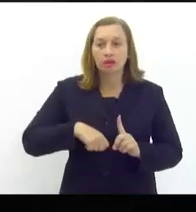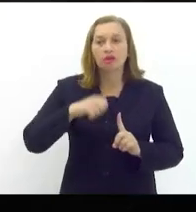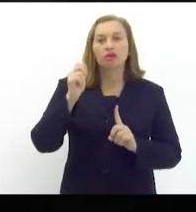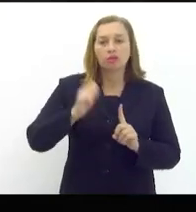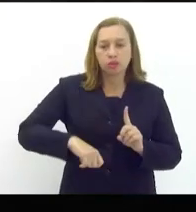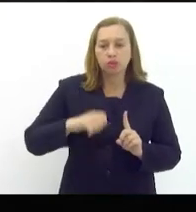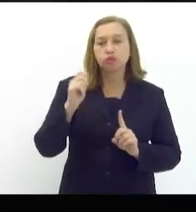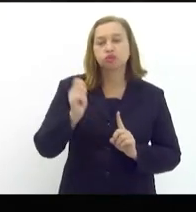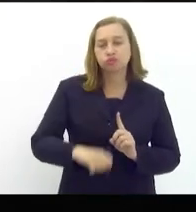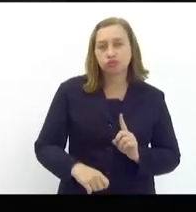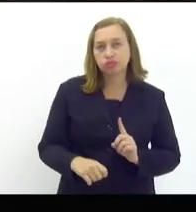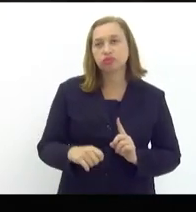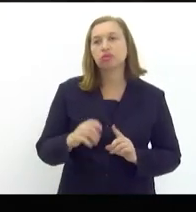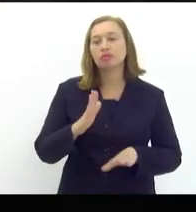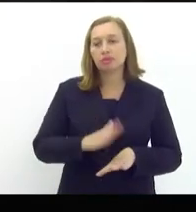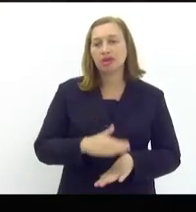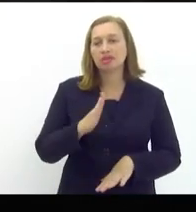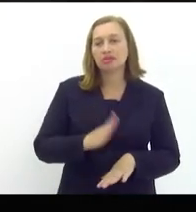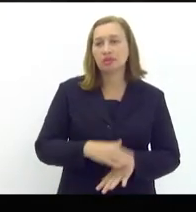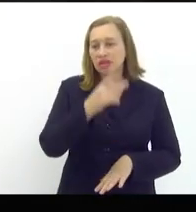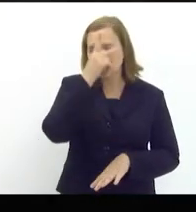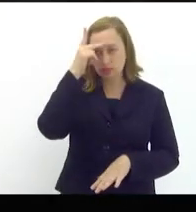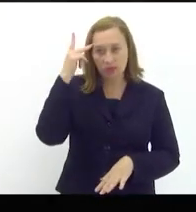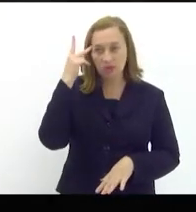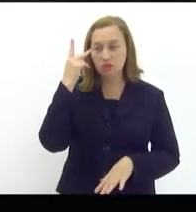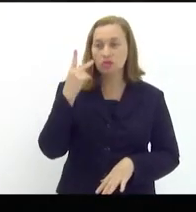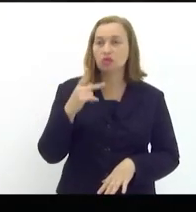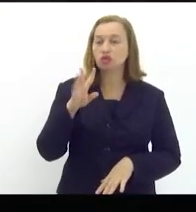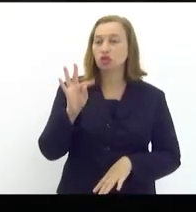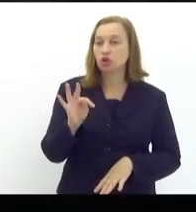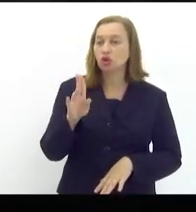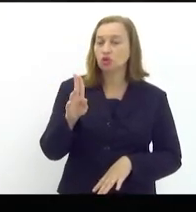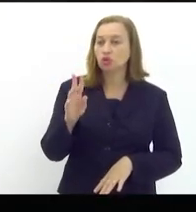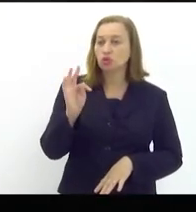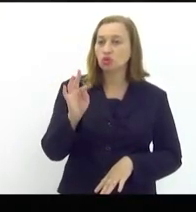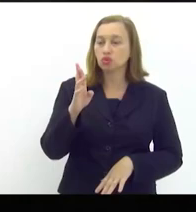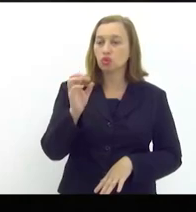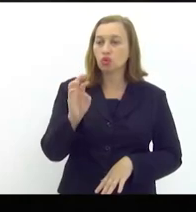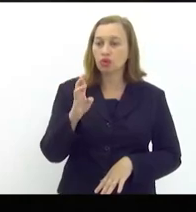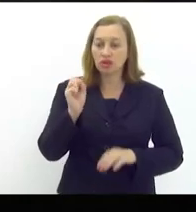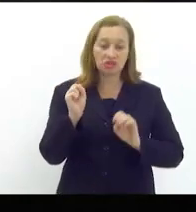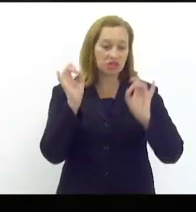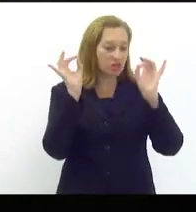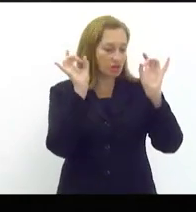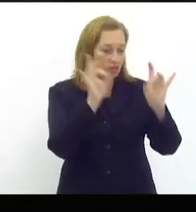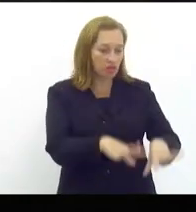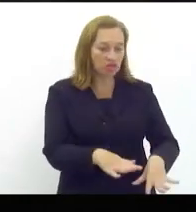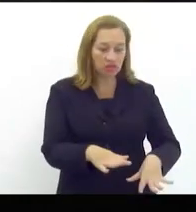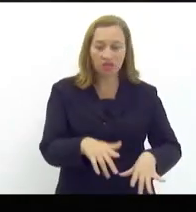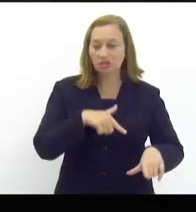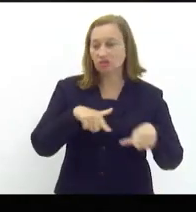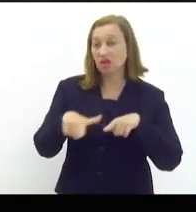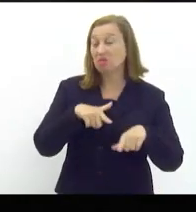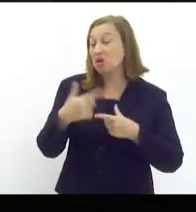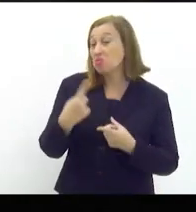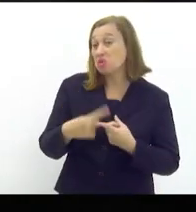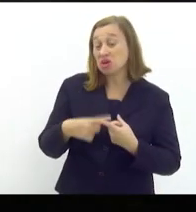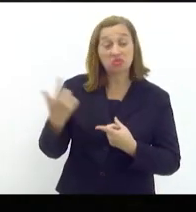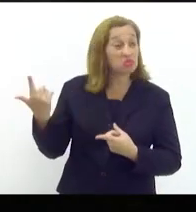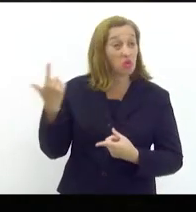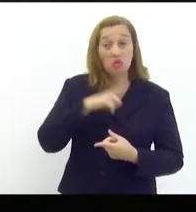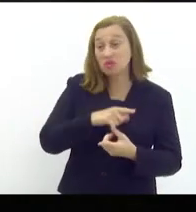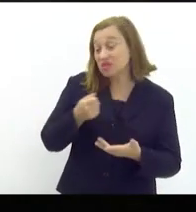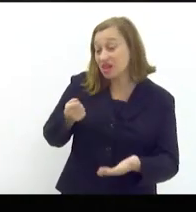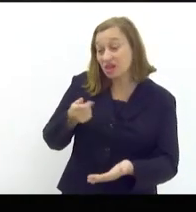mais e mais tutores tem abandonado suas funções pois as suas remunerações mal cobrem as